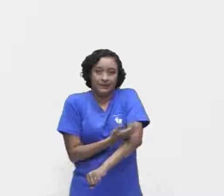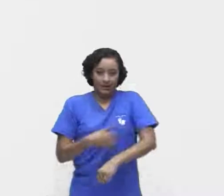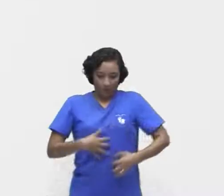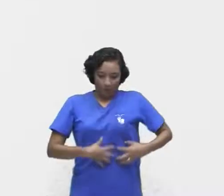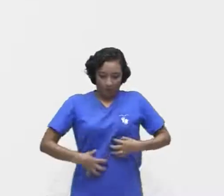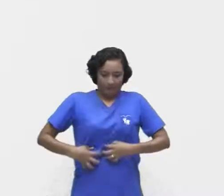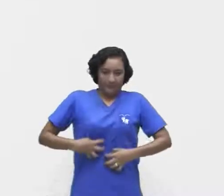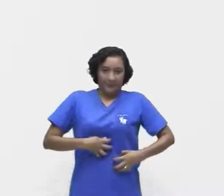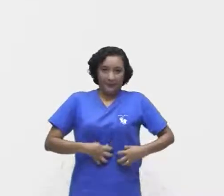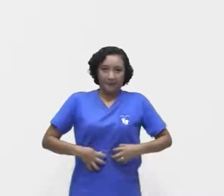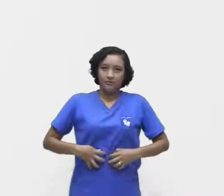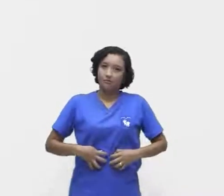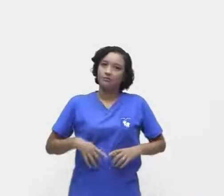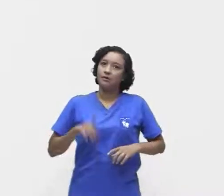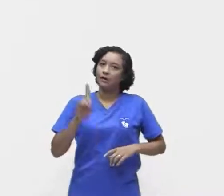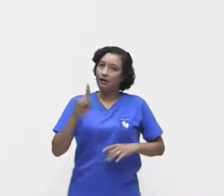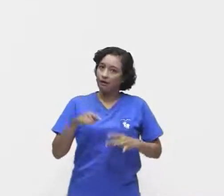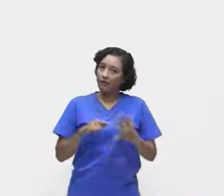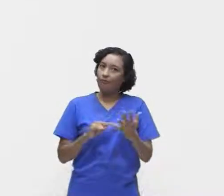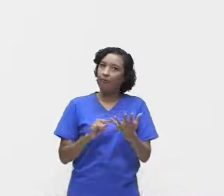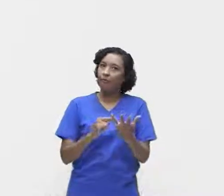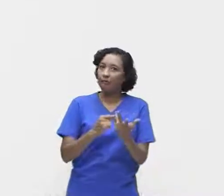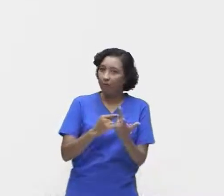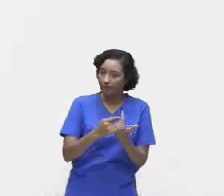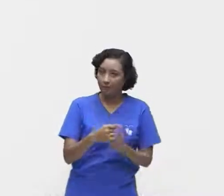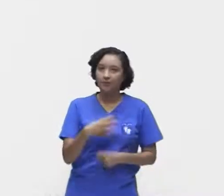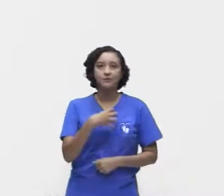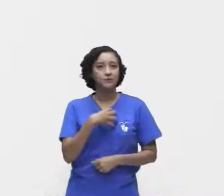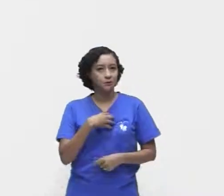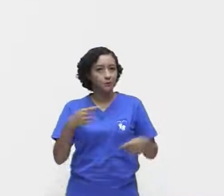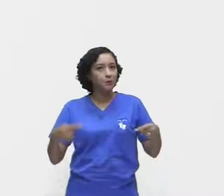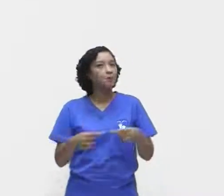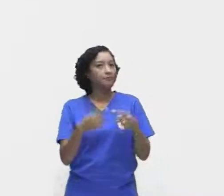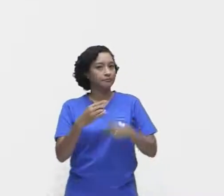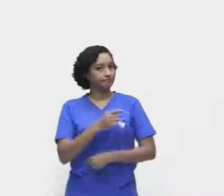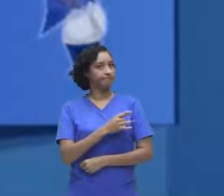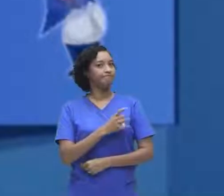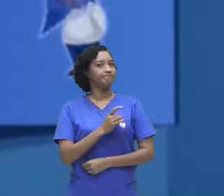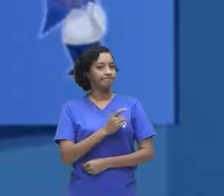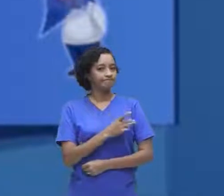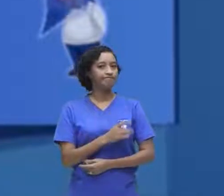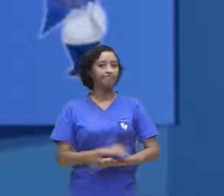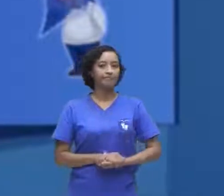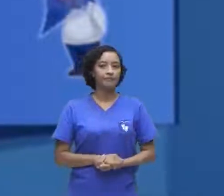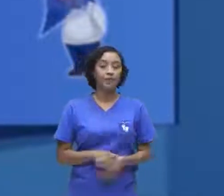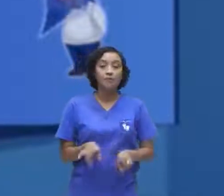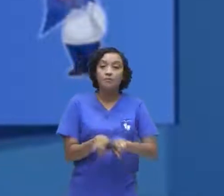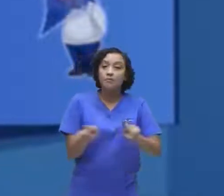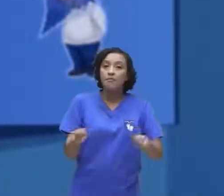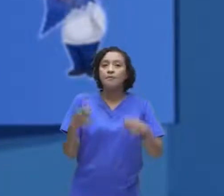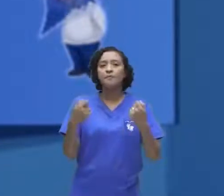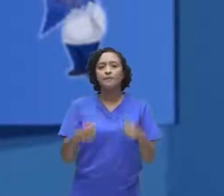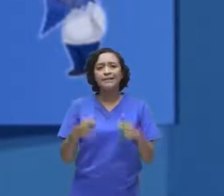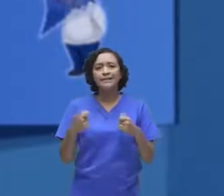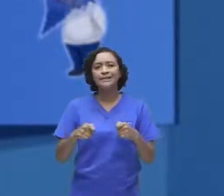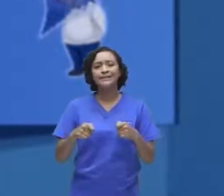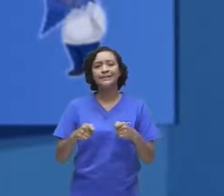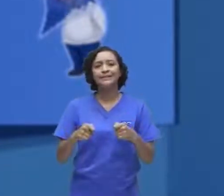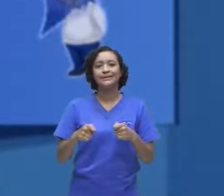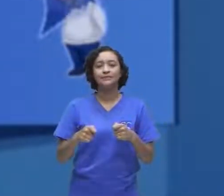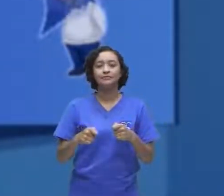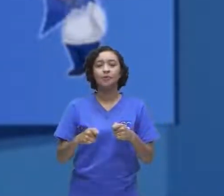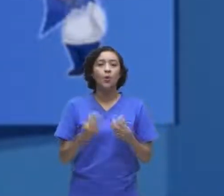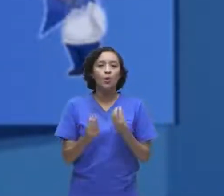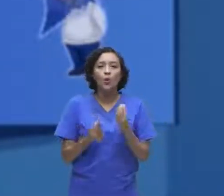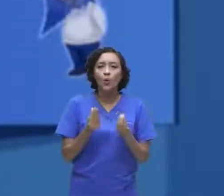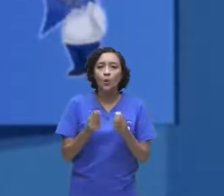Então, essa sensação de medo, todos nós sentimos, né? Mas a gente tem que saber lidar com esse medo, para que esse medo ele